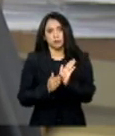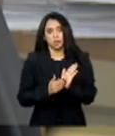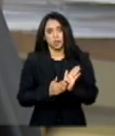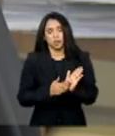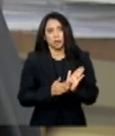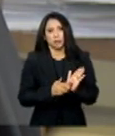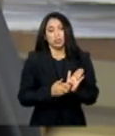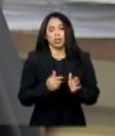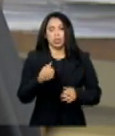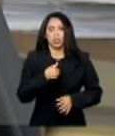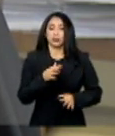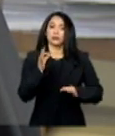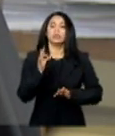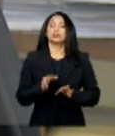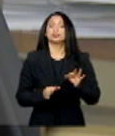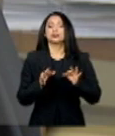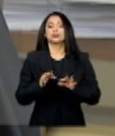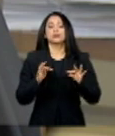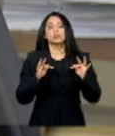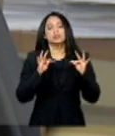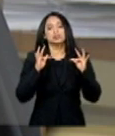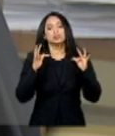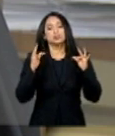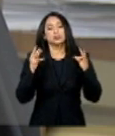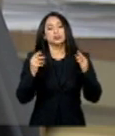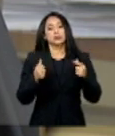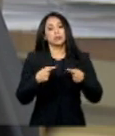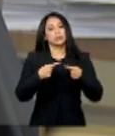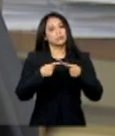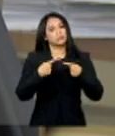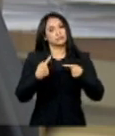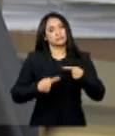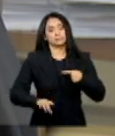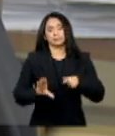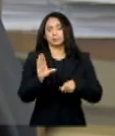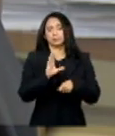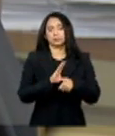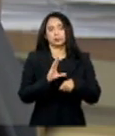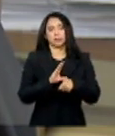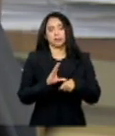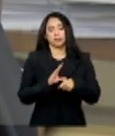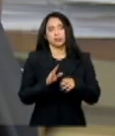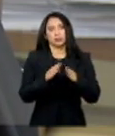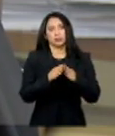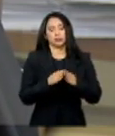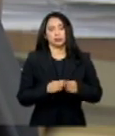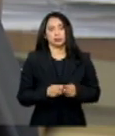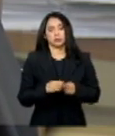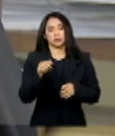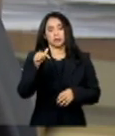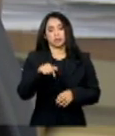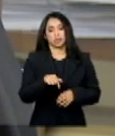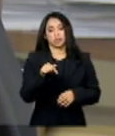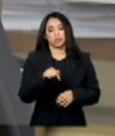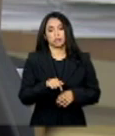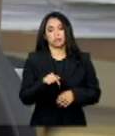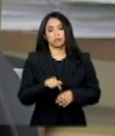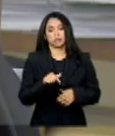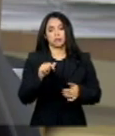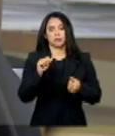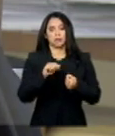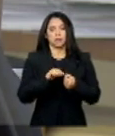julgando totalmente improcedentes os pedidos formulados nesta ação